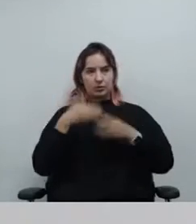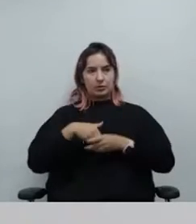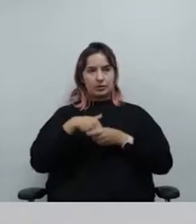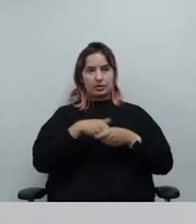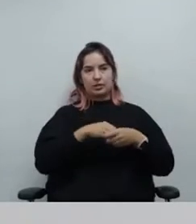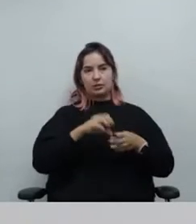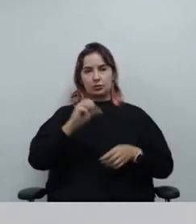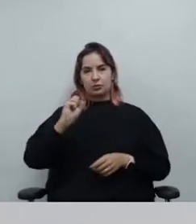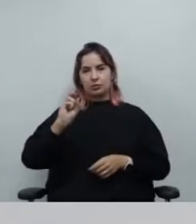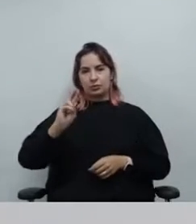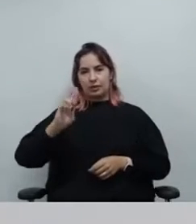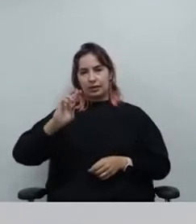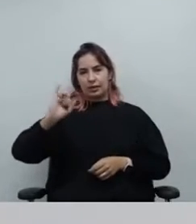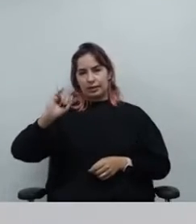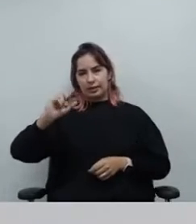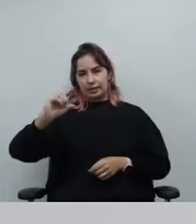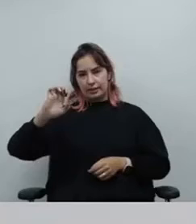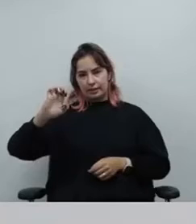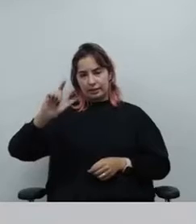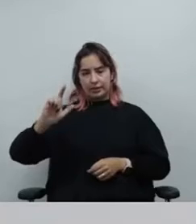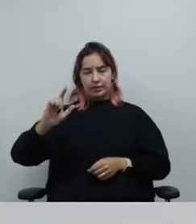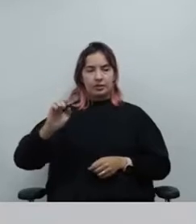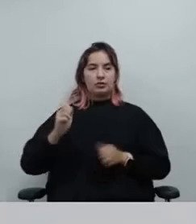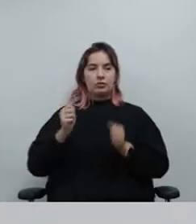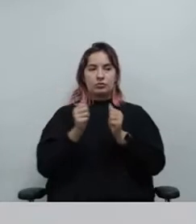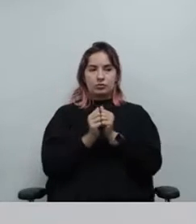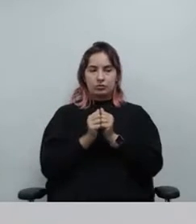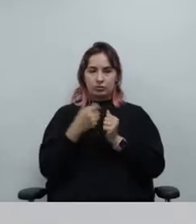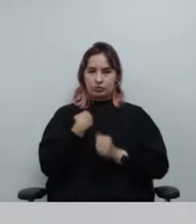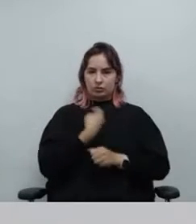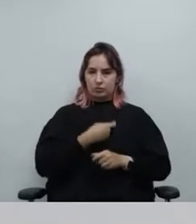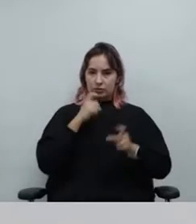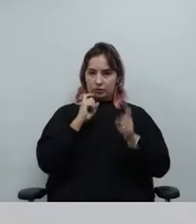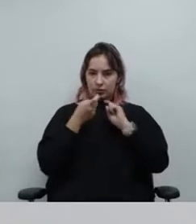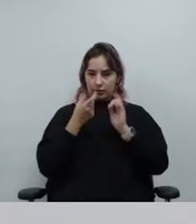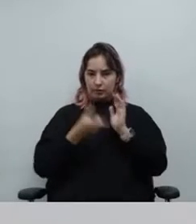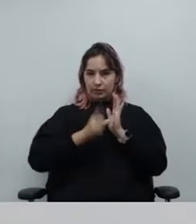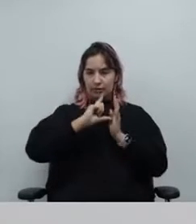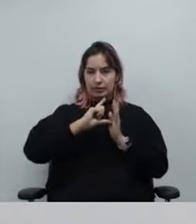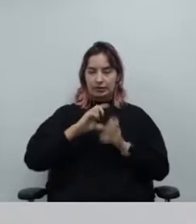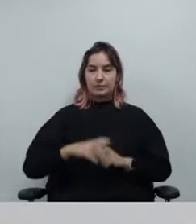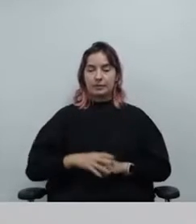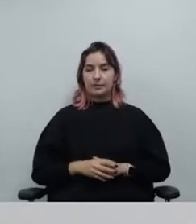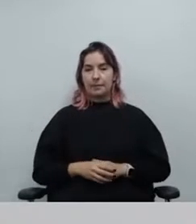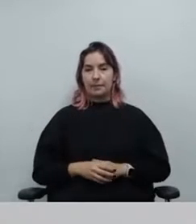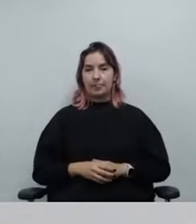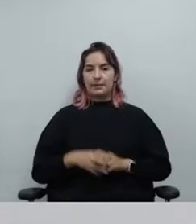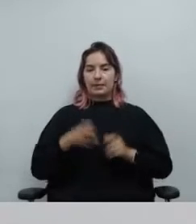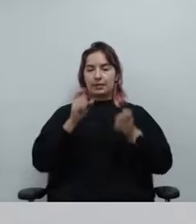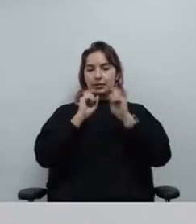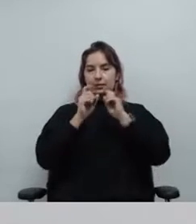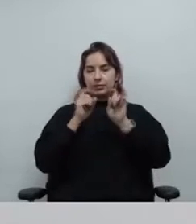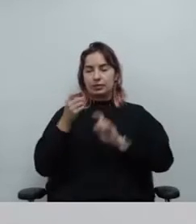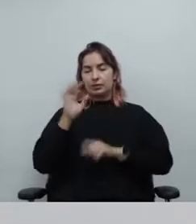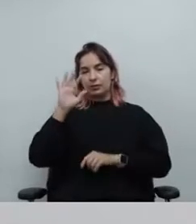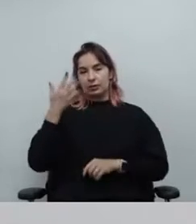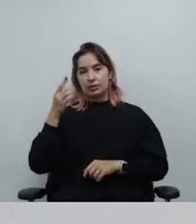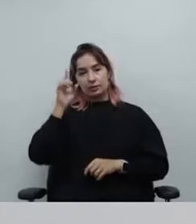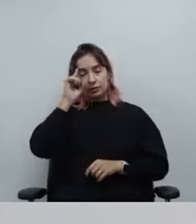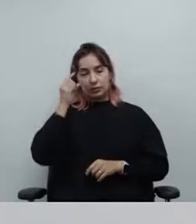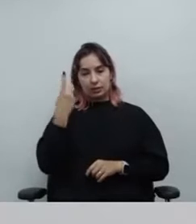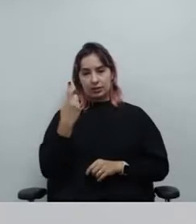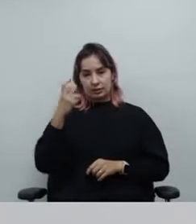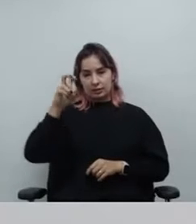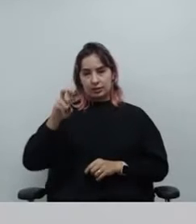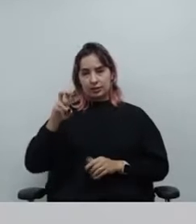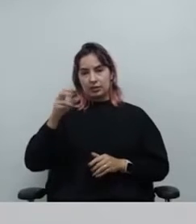estava conosco nessa reunião, então aproveito para fazê-lo. A reunião foi realizada, então, no dia 15,